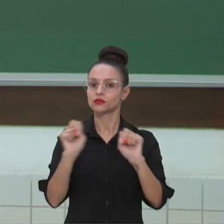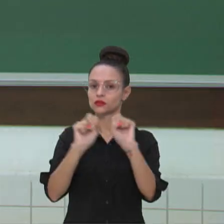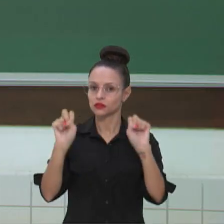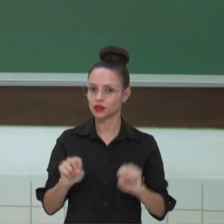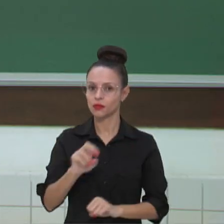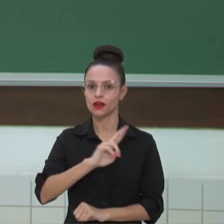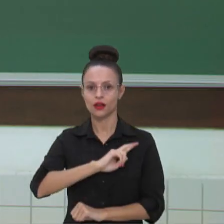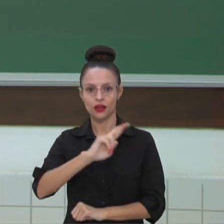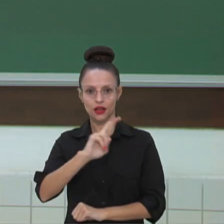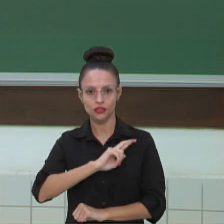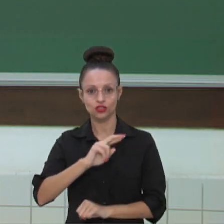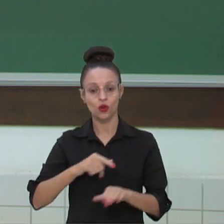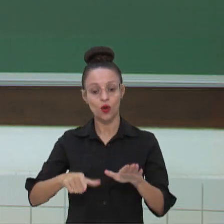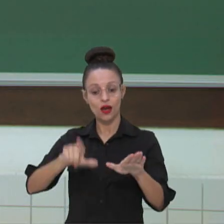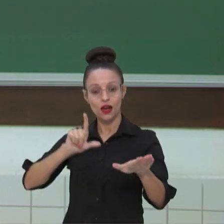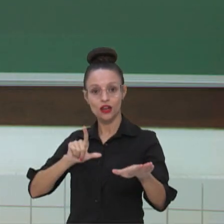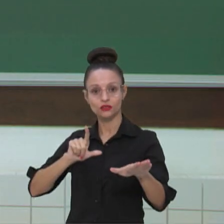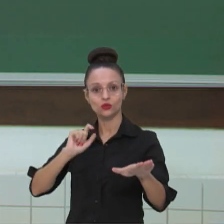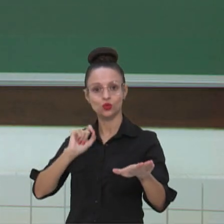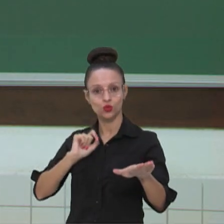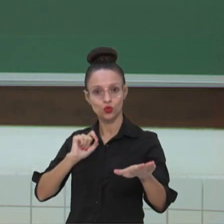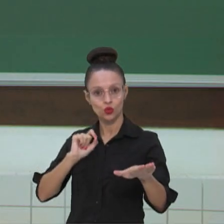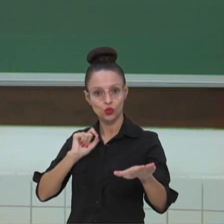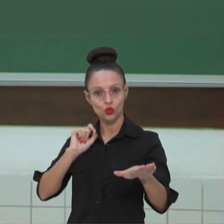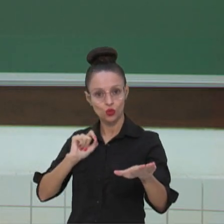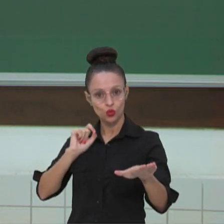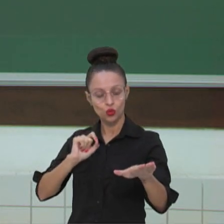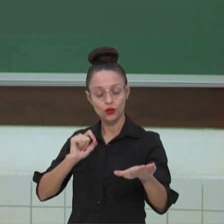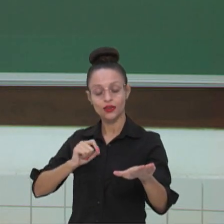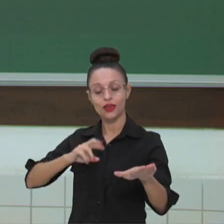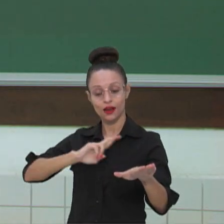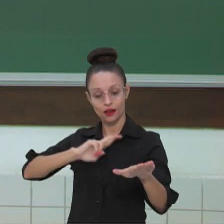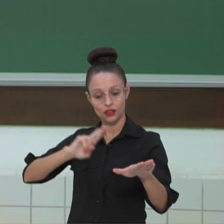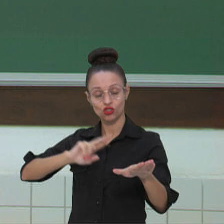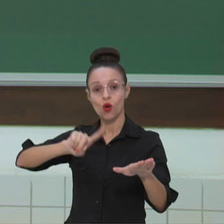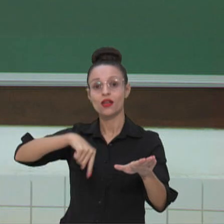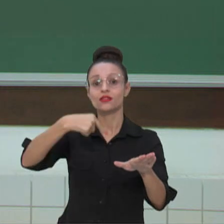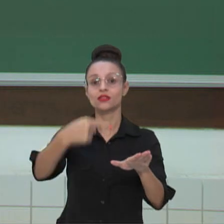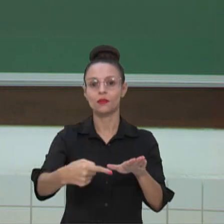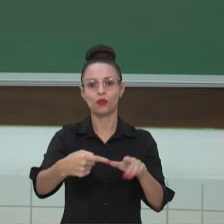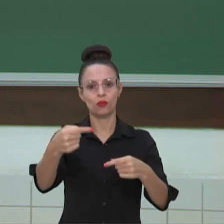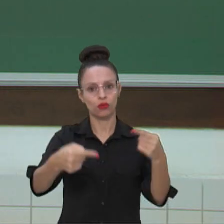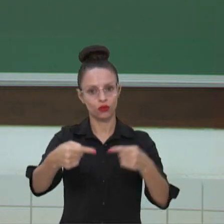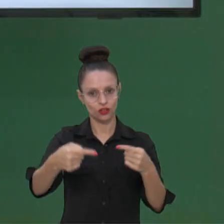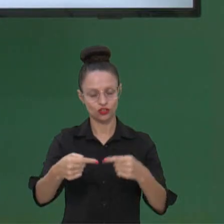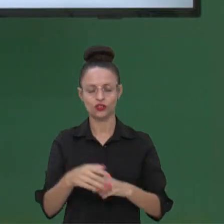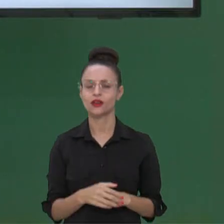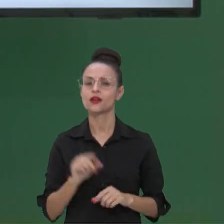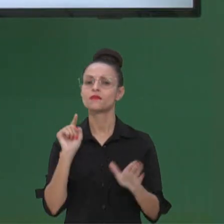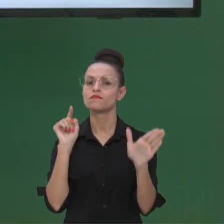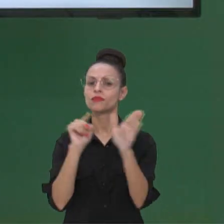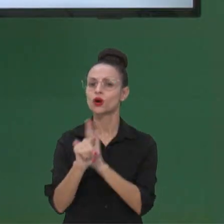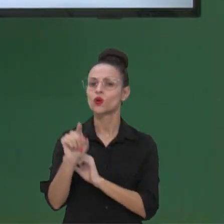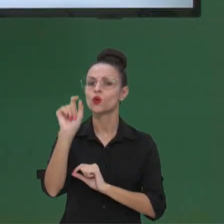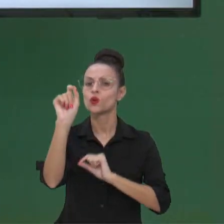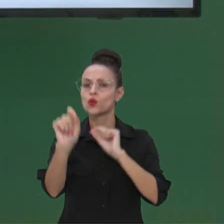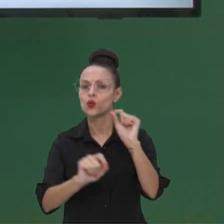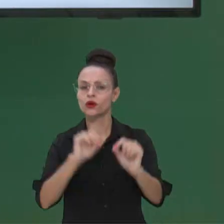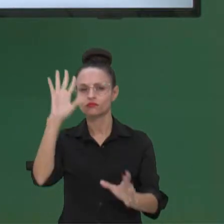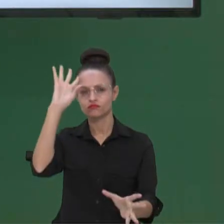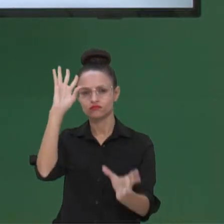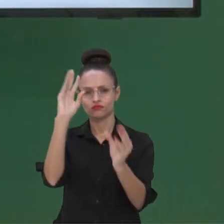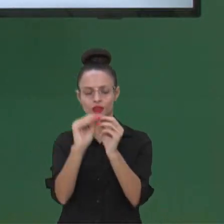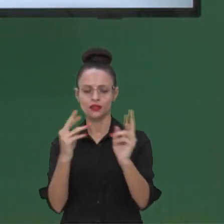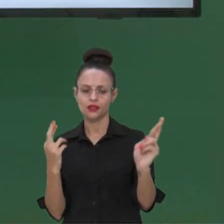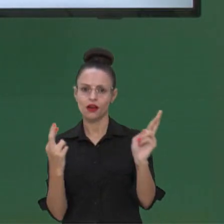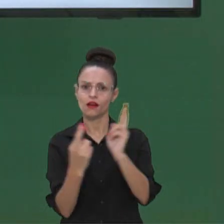religioso precedia, vinha antes do sistema político. Então, pergunta, o que se pode entender sobre a